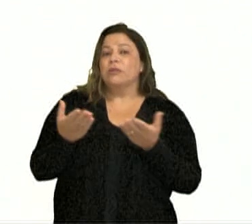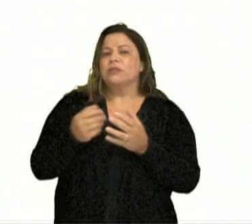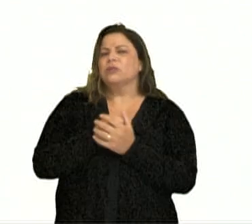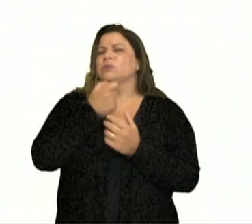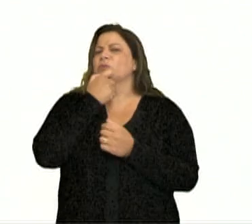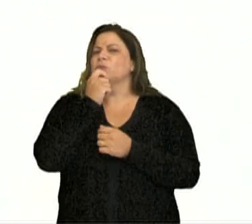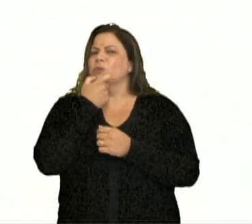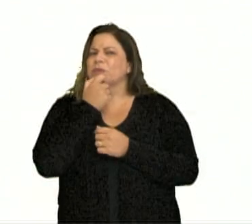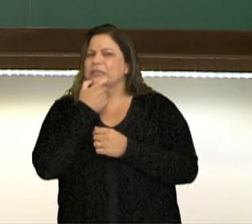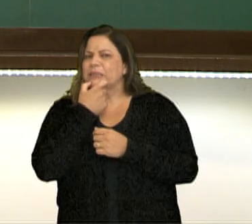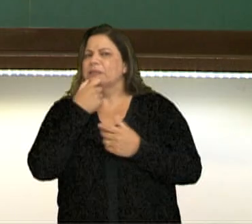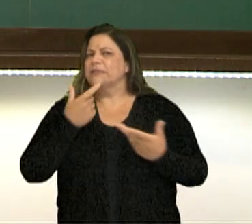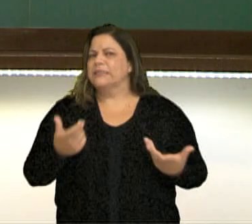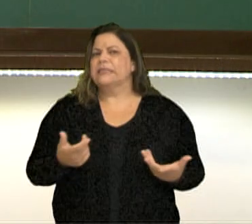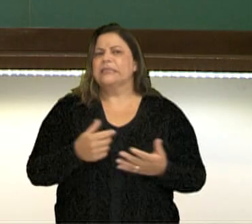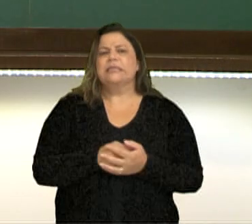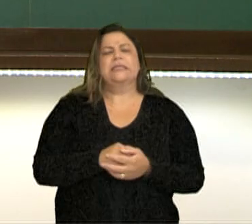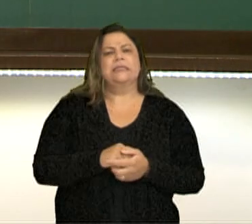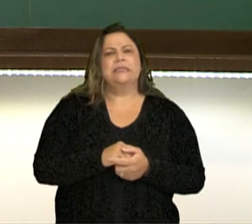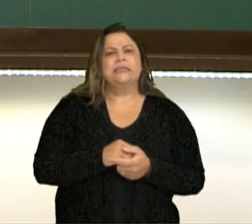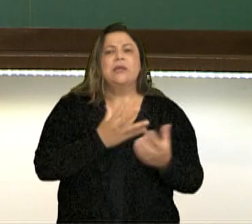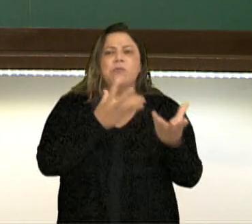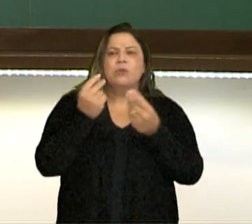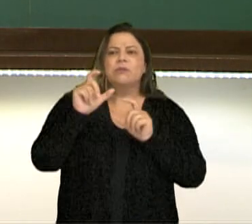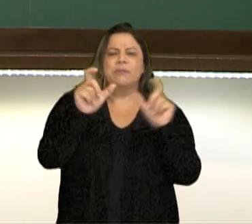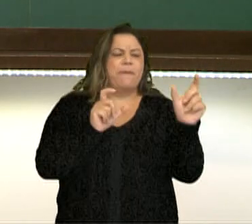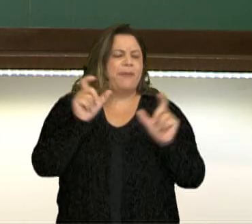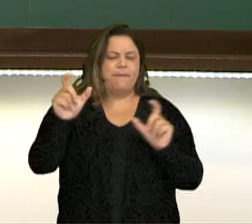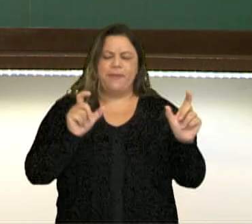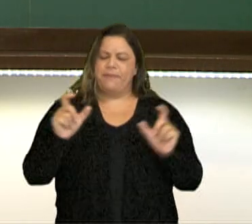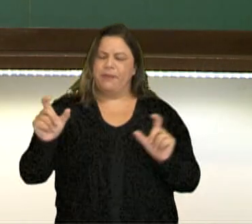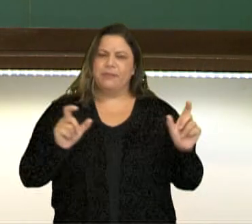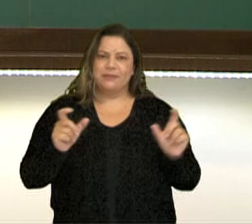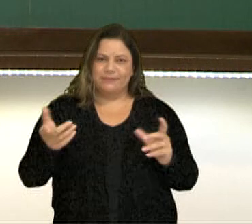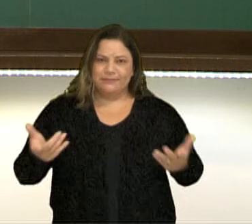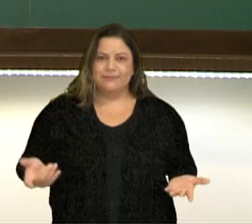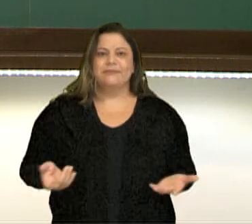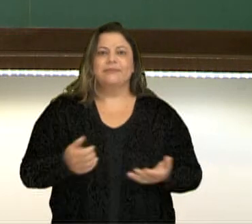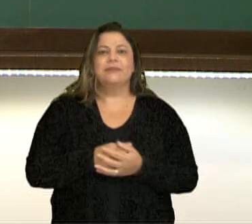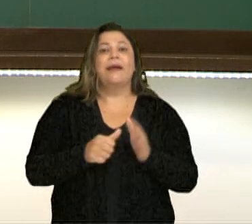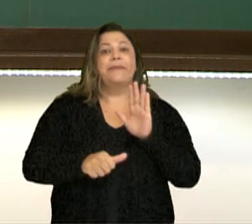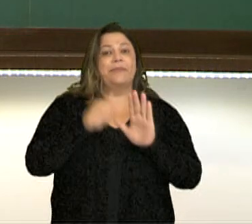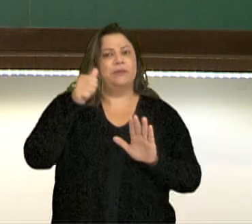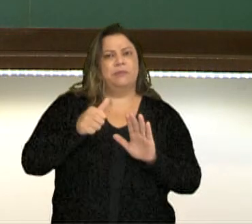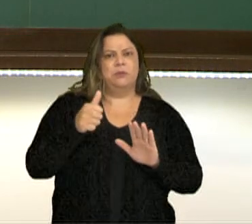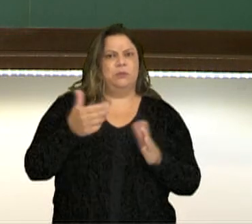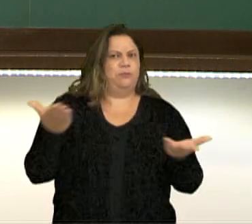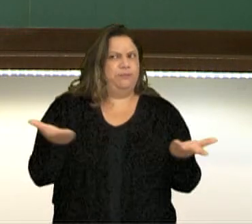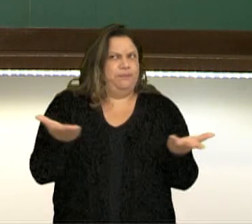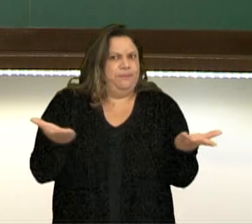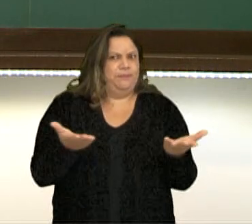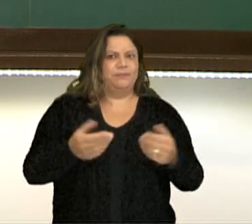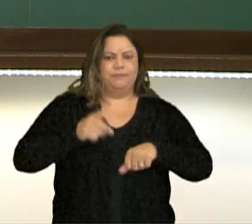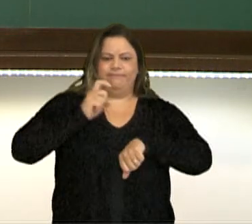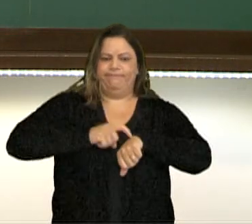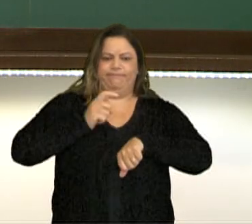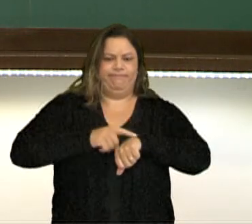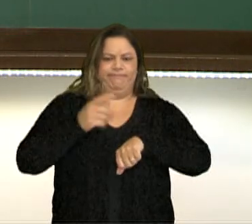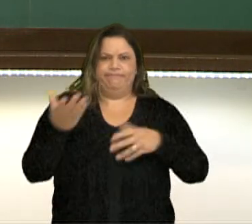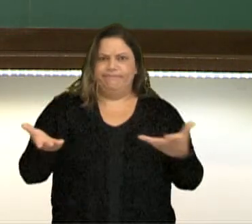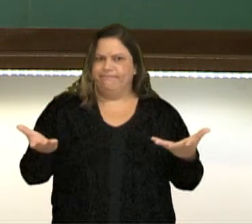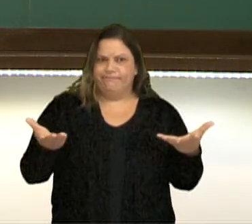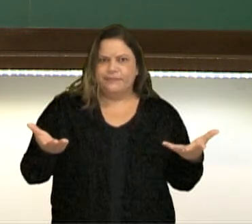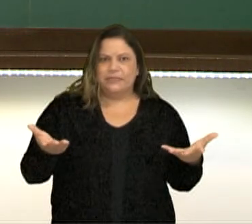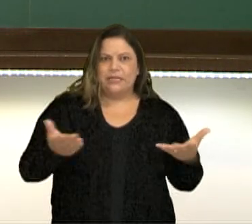inglês, a gente muitas vezes quer traduzir palavrinha por palavrinha. Primeiro, não há tempo para fazer isso. Você está fazendo uma prova,